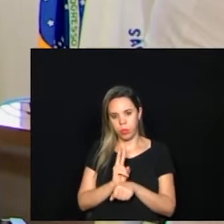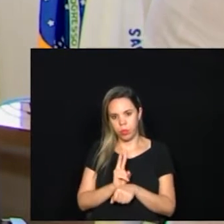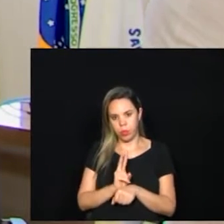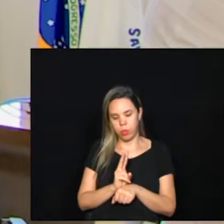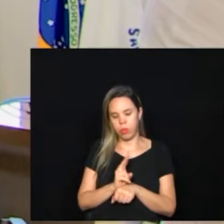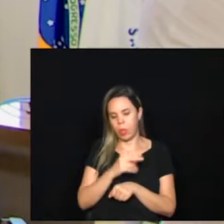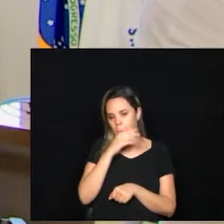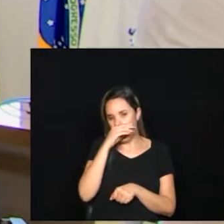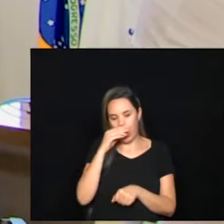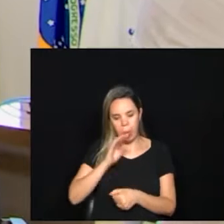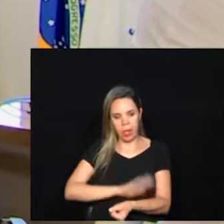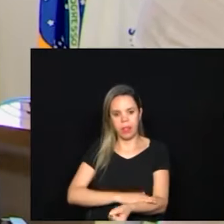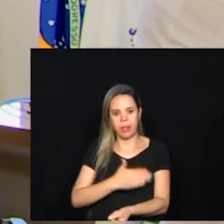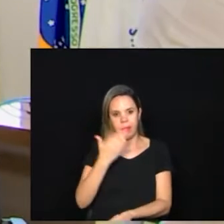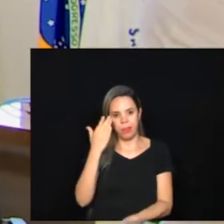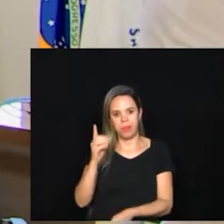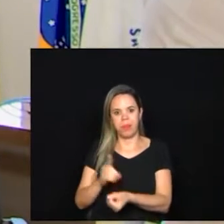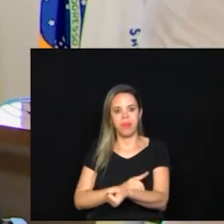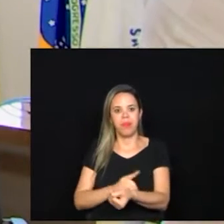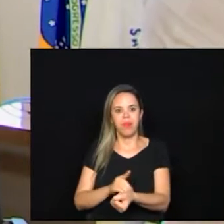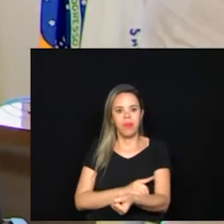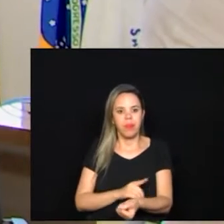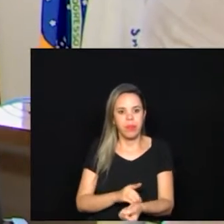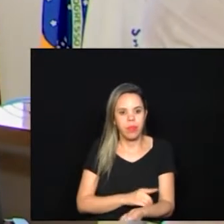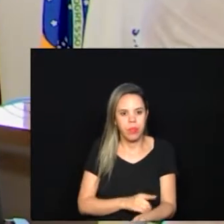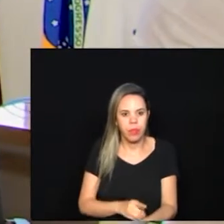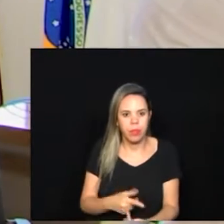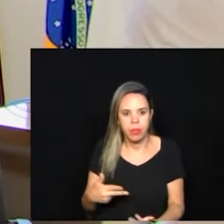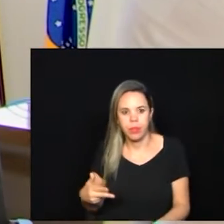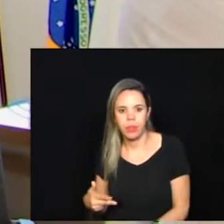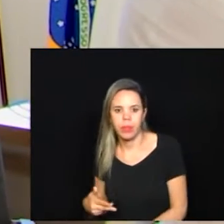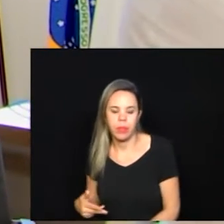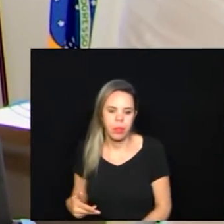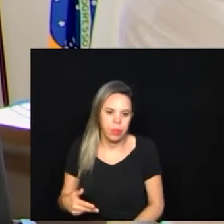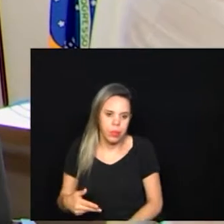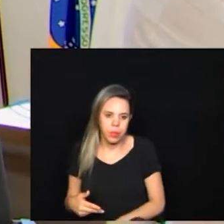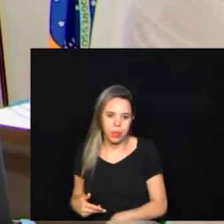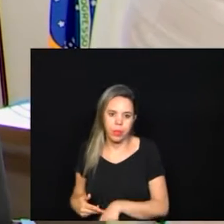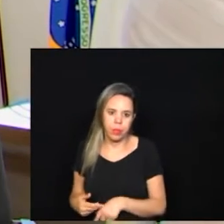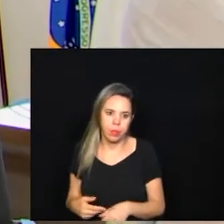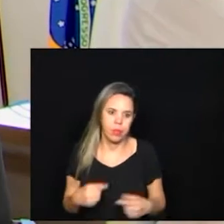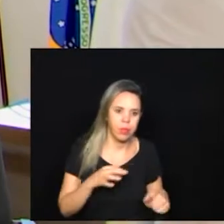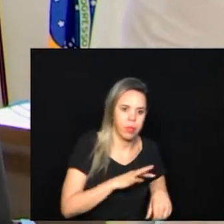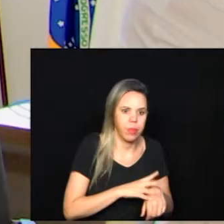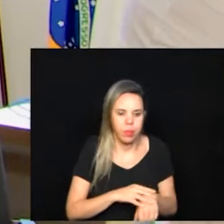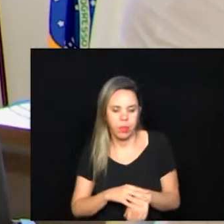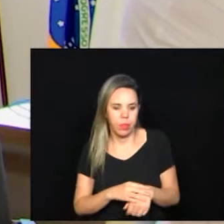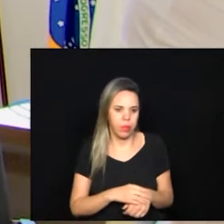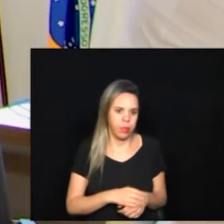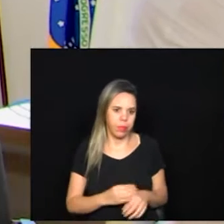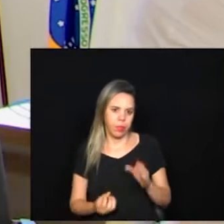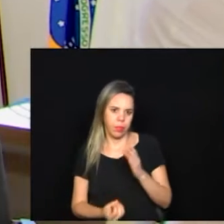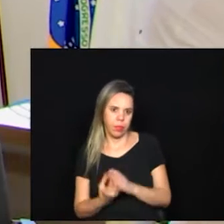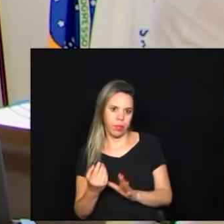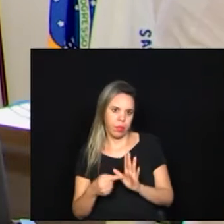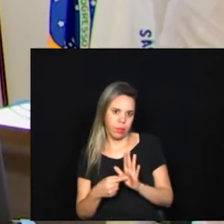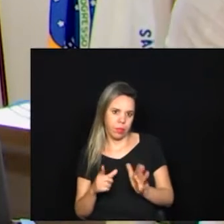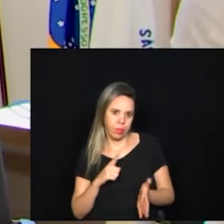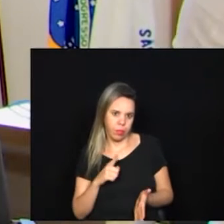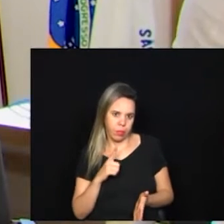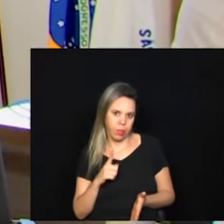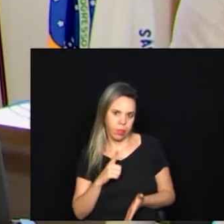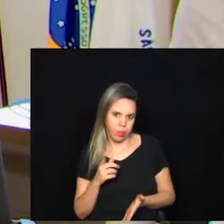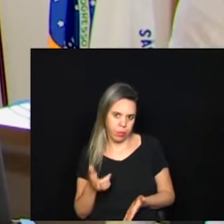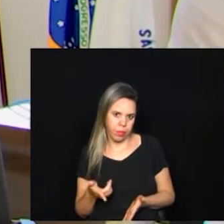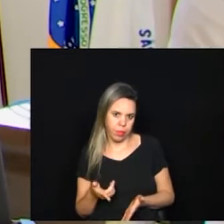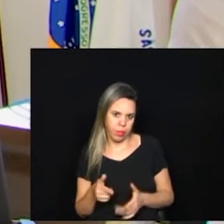a questão da pressão alta, a questão do diabetes e outros tipos de doença que acaba aparecendo. Tem que existir